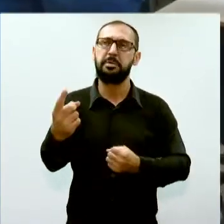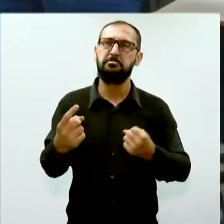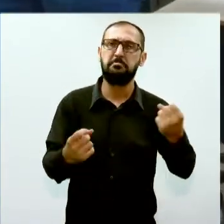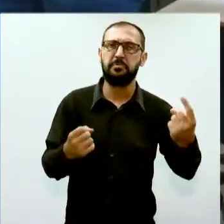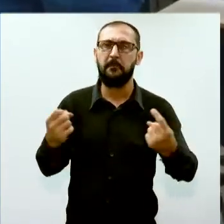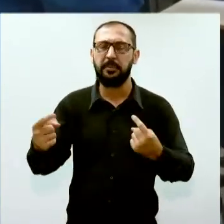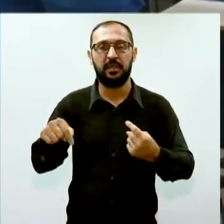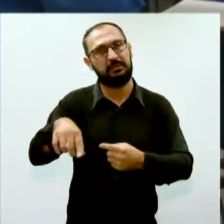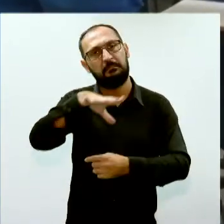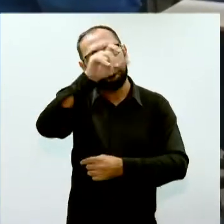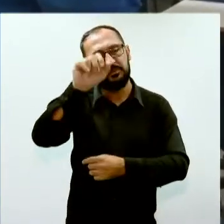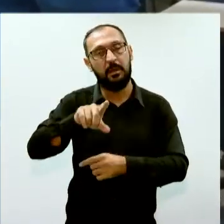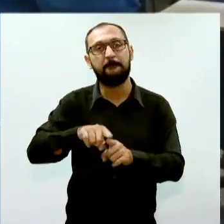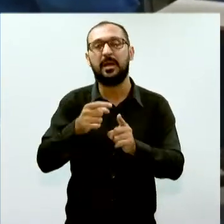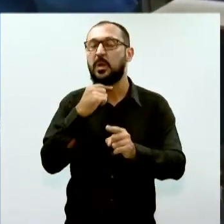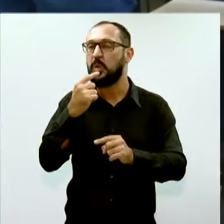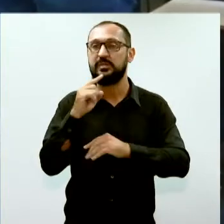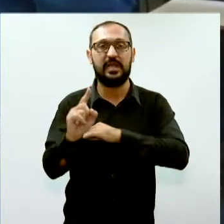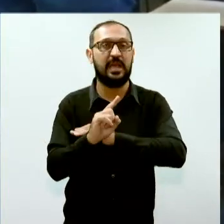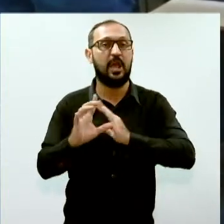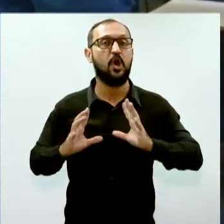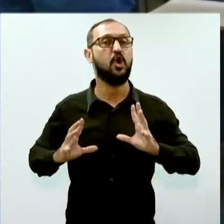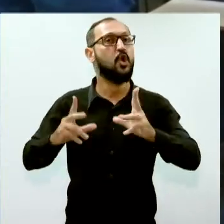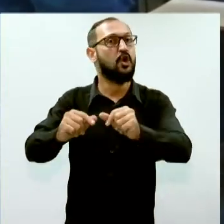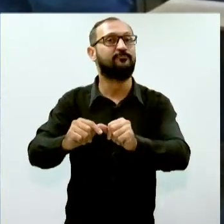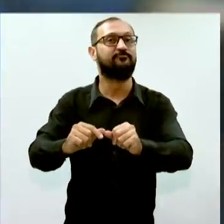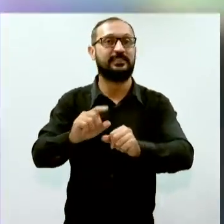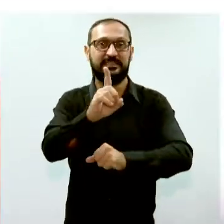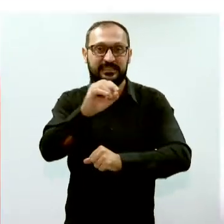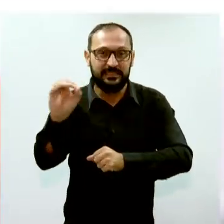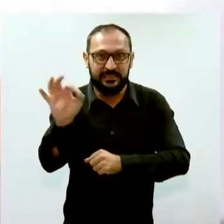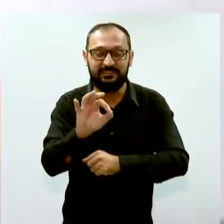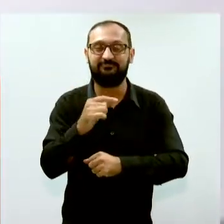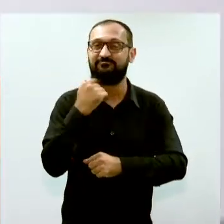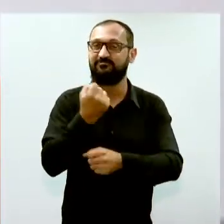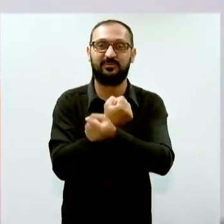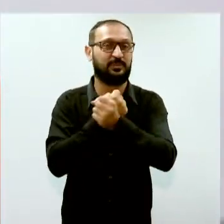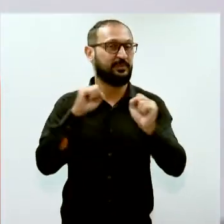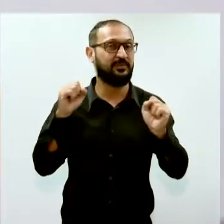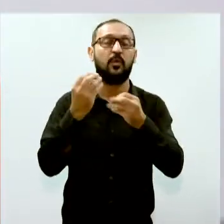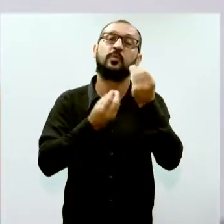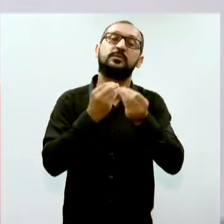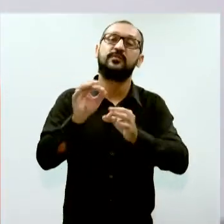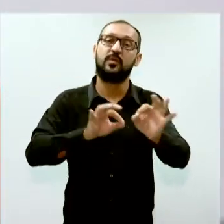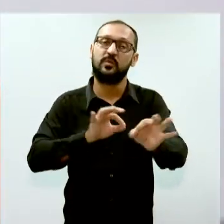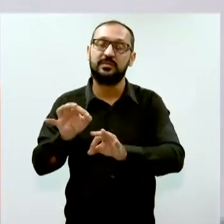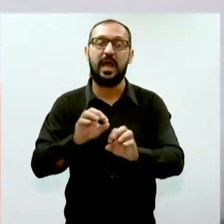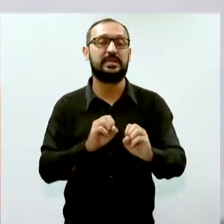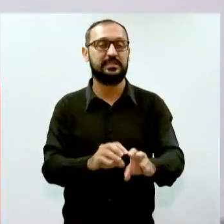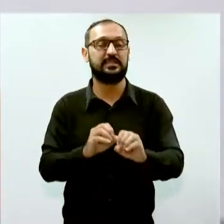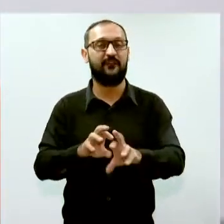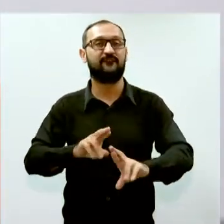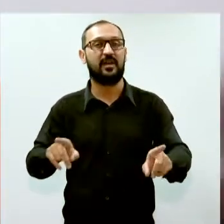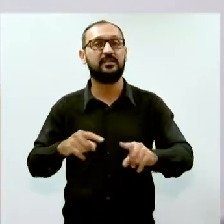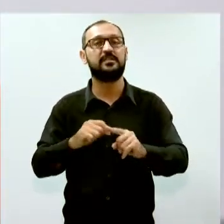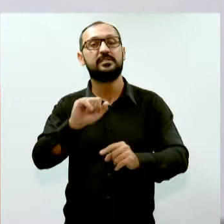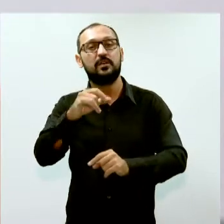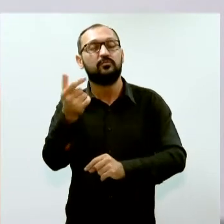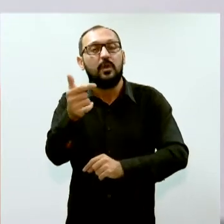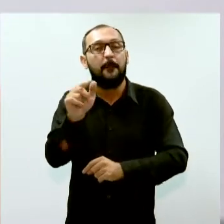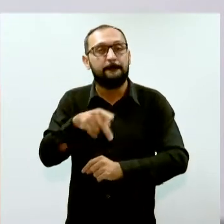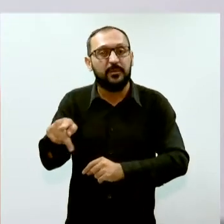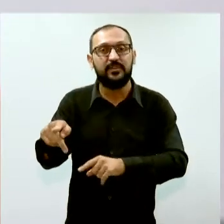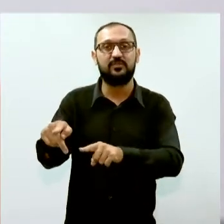inclusive em Mato Grosso do Sul, mas que não atende a todos. Então, como que você vai desenvolver um ensino diferenciado se não tem um professor com uma